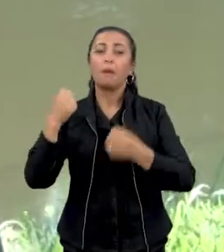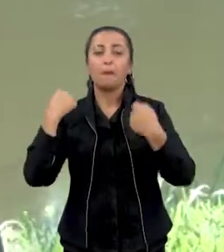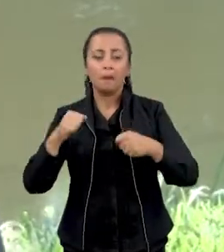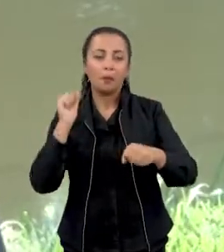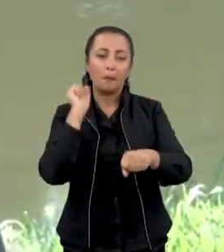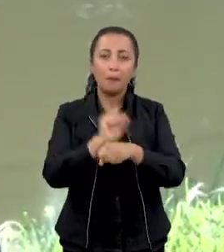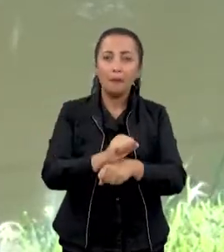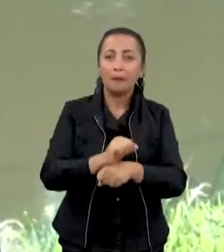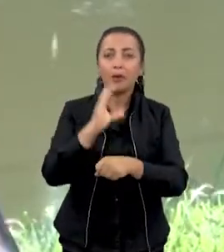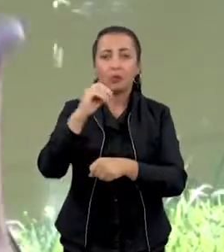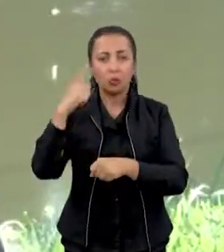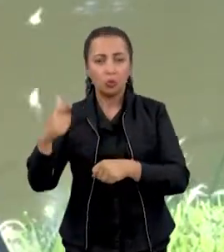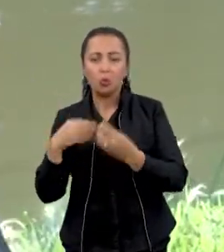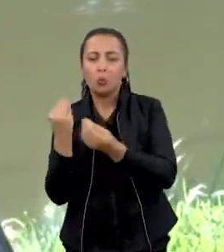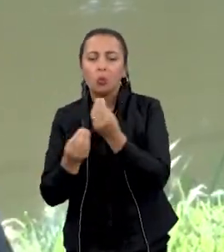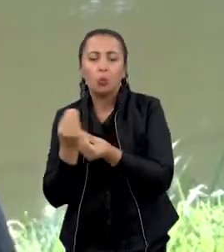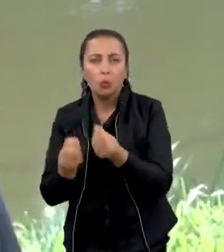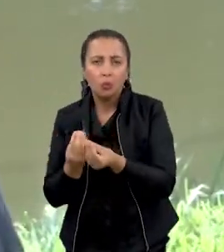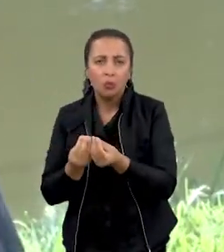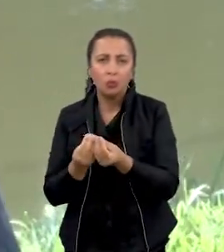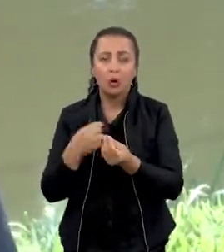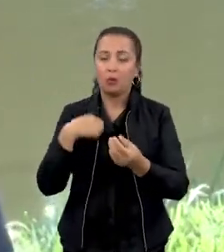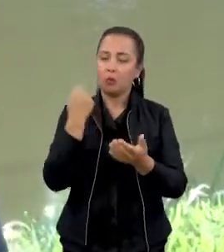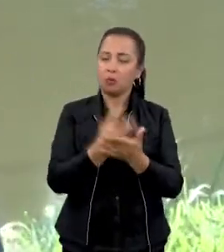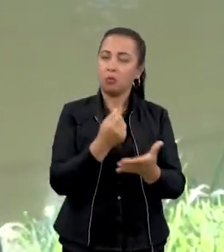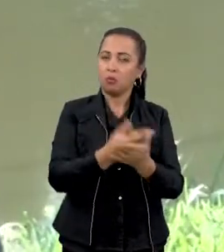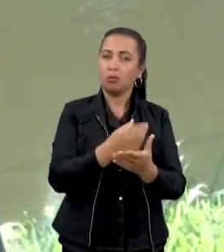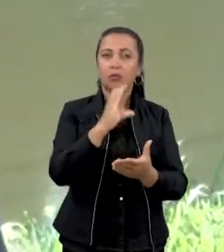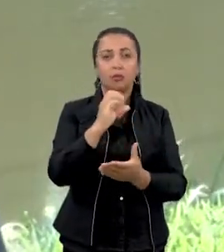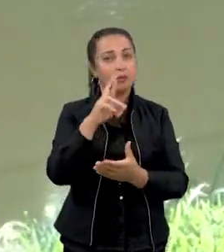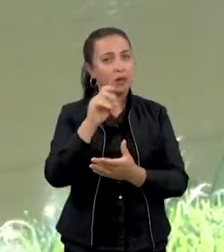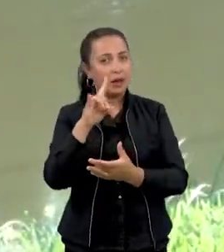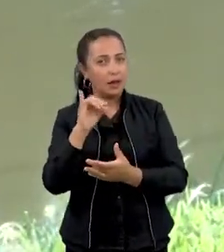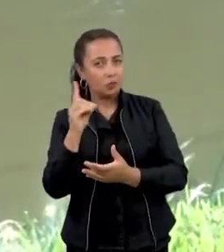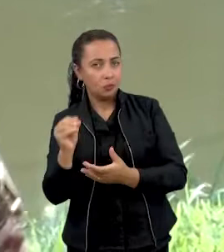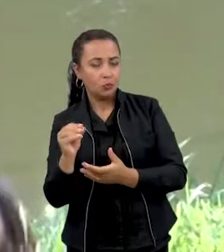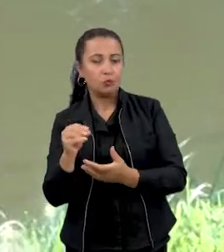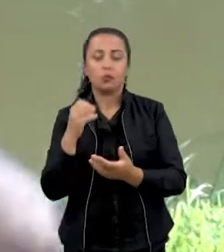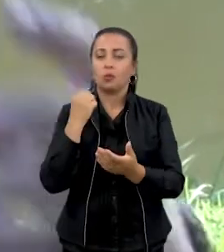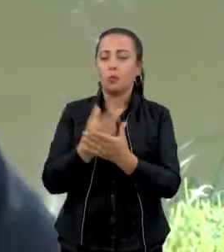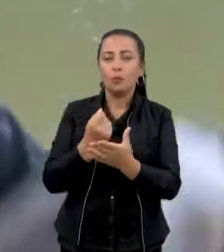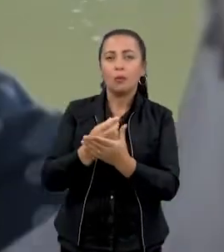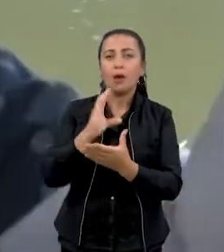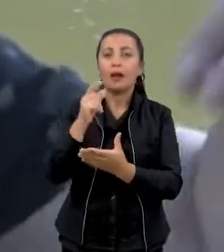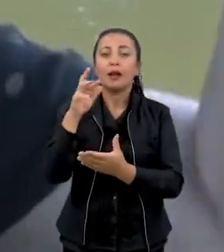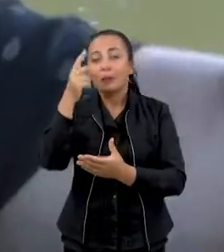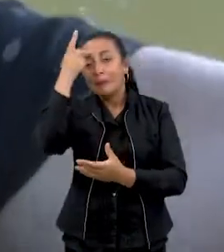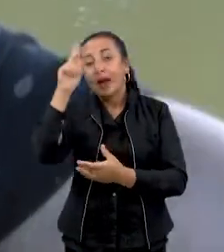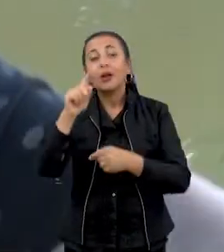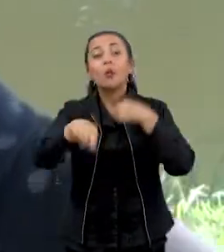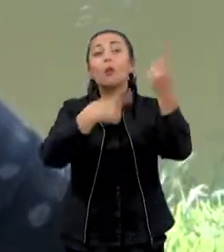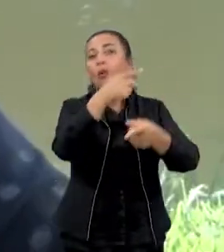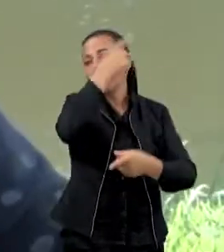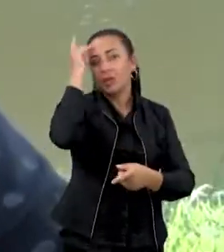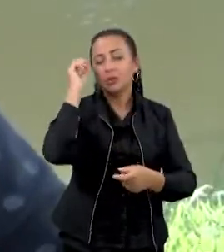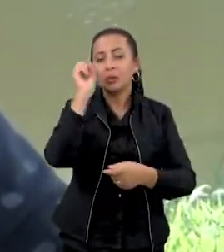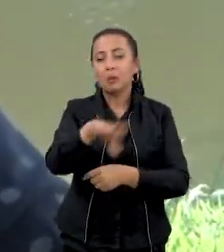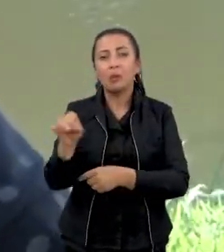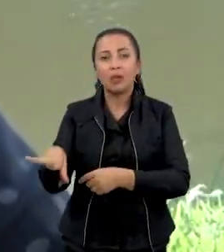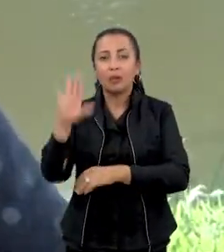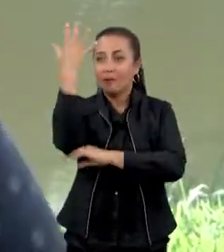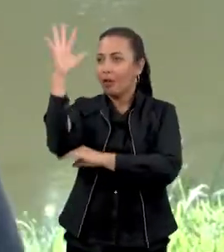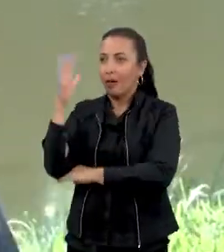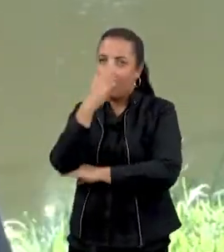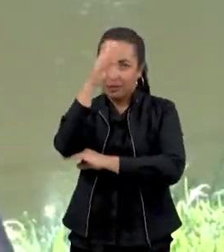neutralizar esse carbono que eu emiti. De que forma? Então eu comprando créditos. Eu posso comprar créditos para alguém plantar a floresta